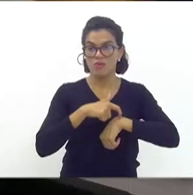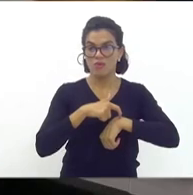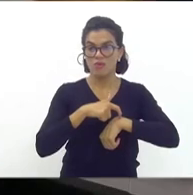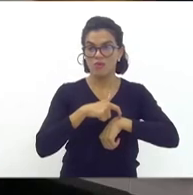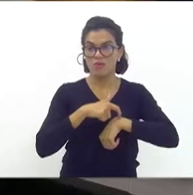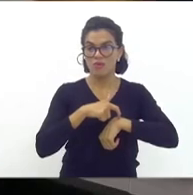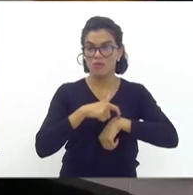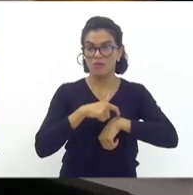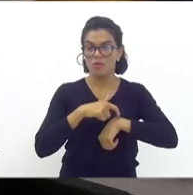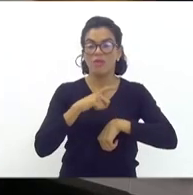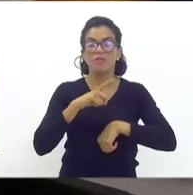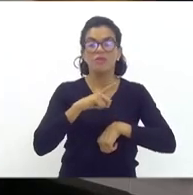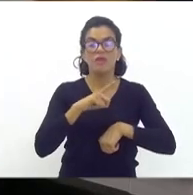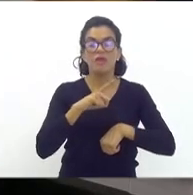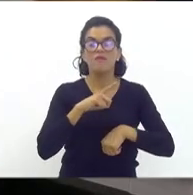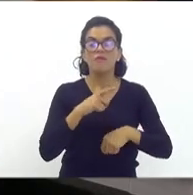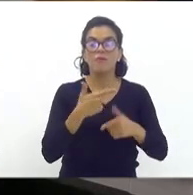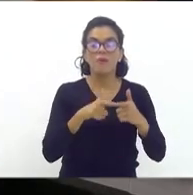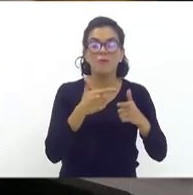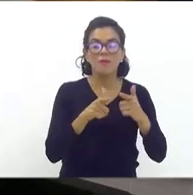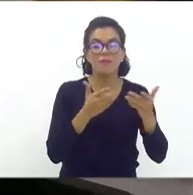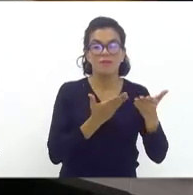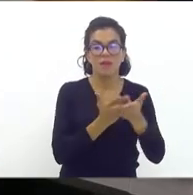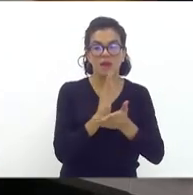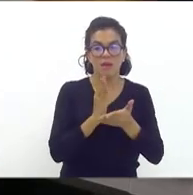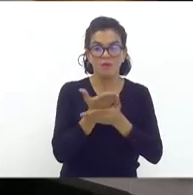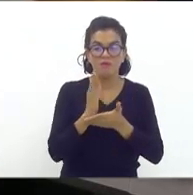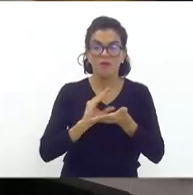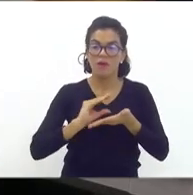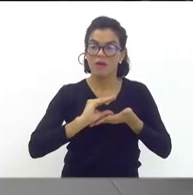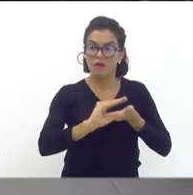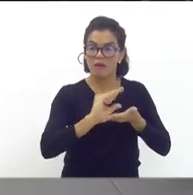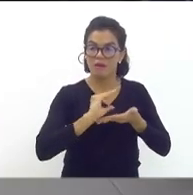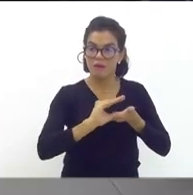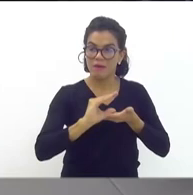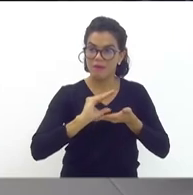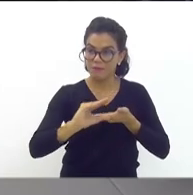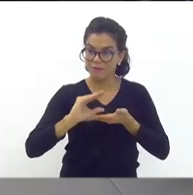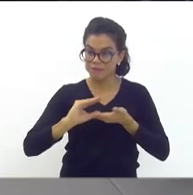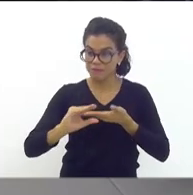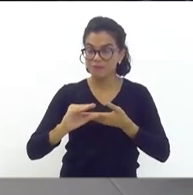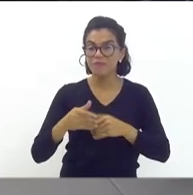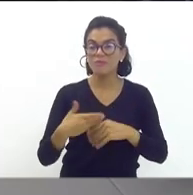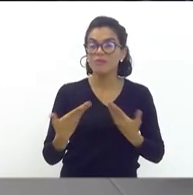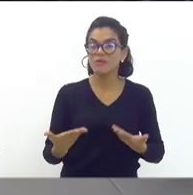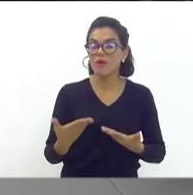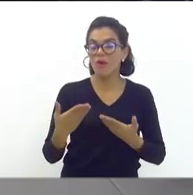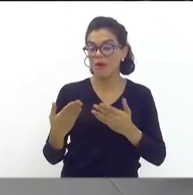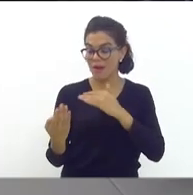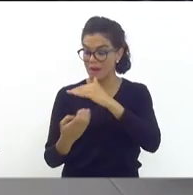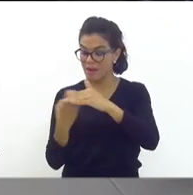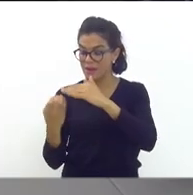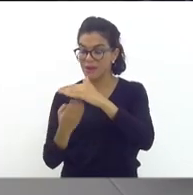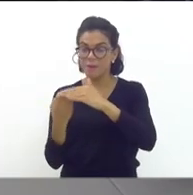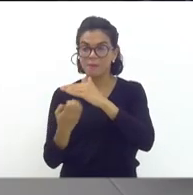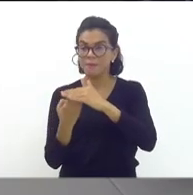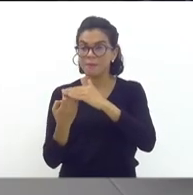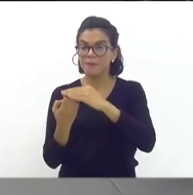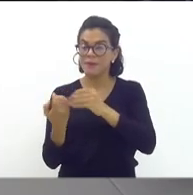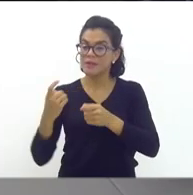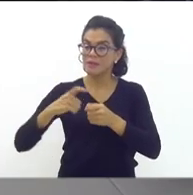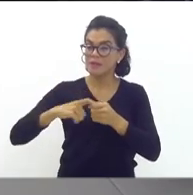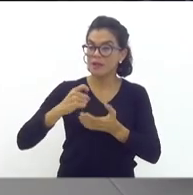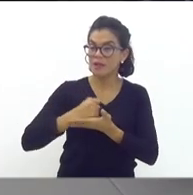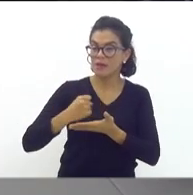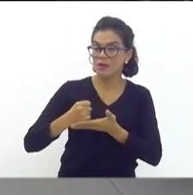houve um questionamento das aprovações dos investimentos então o que que a agência vai fazer para isso